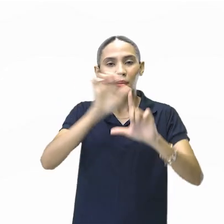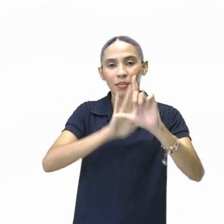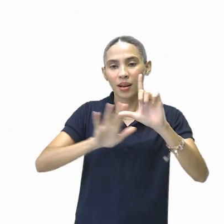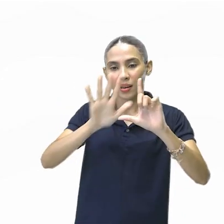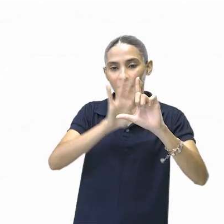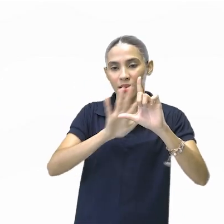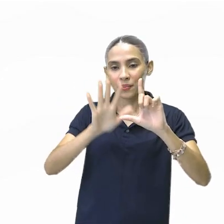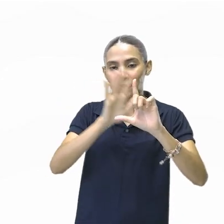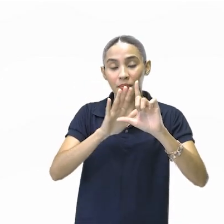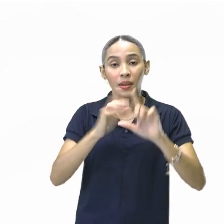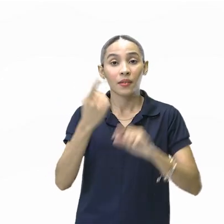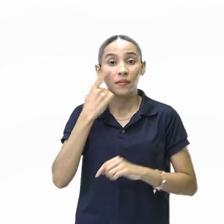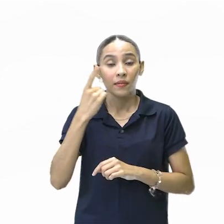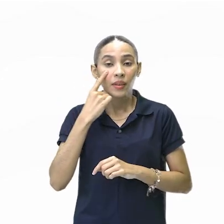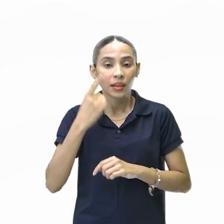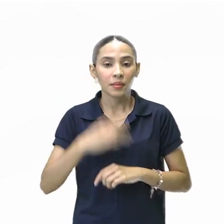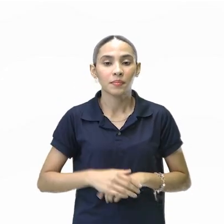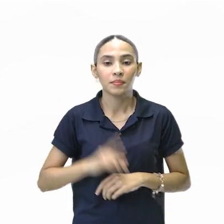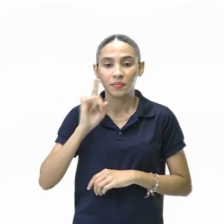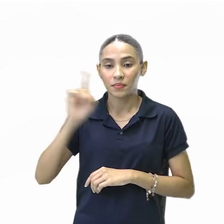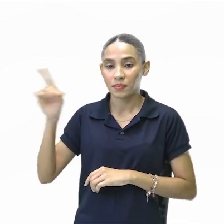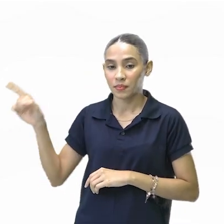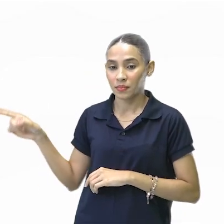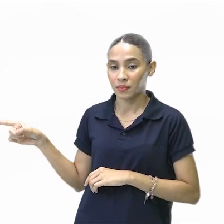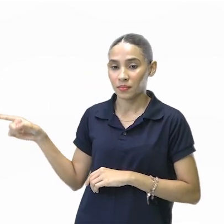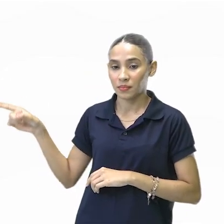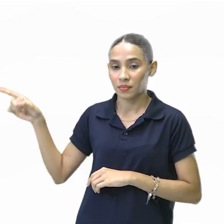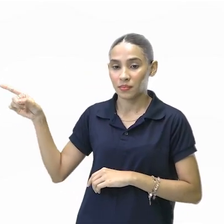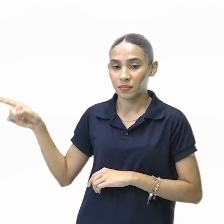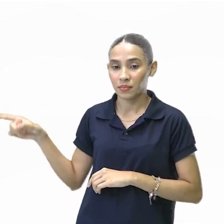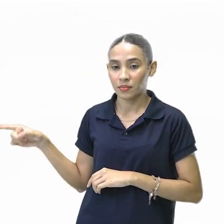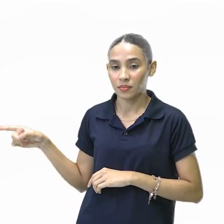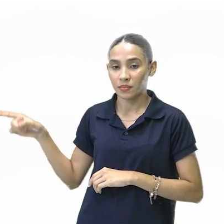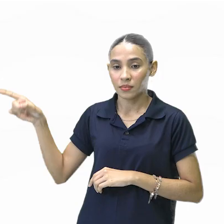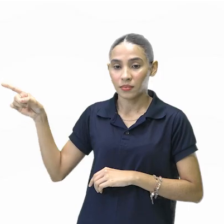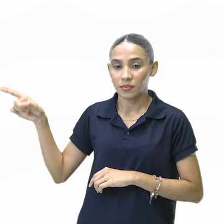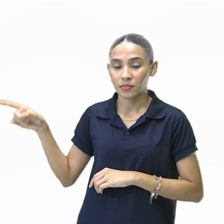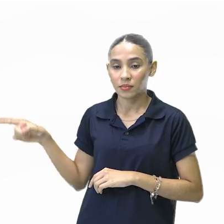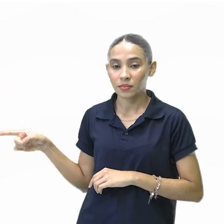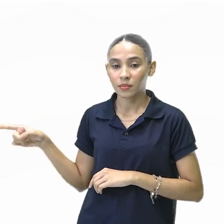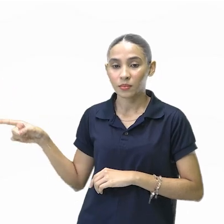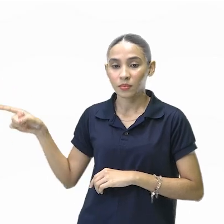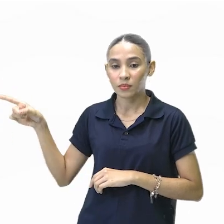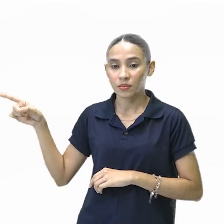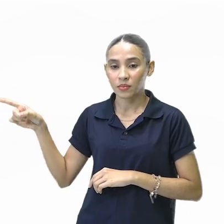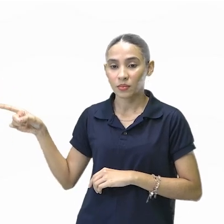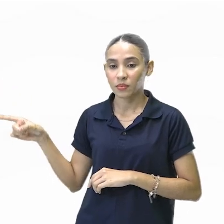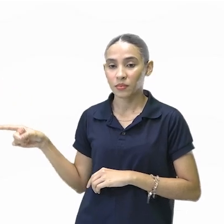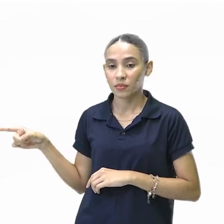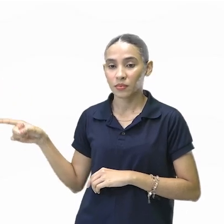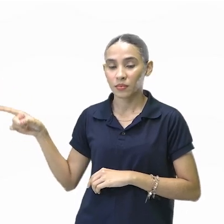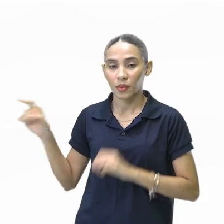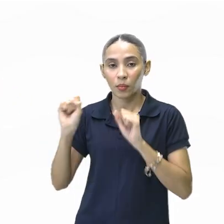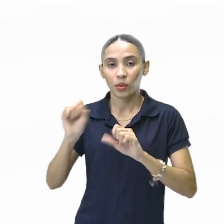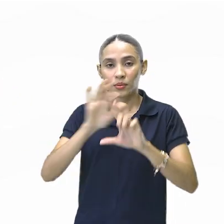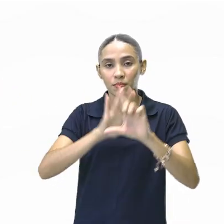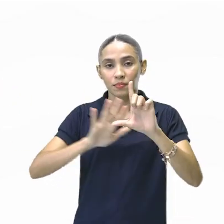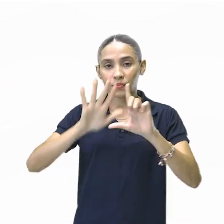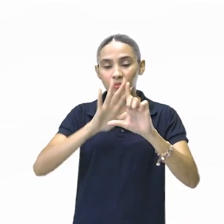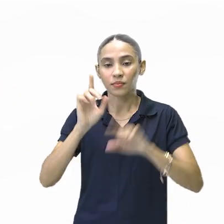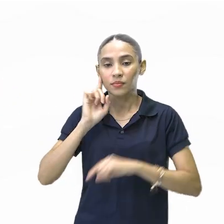observar essa obra de Mike Wickman. Essa obra, Every Day the First